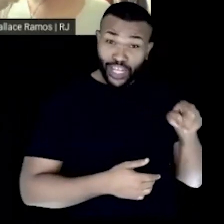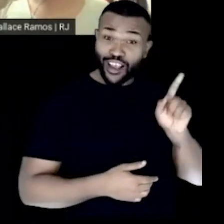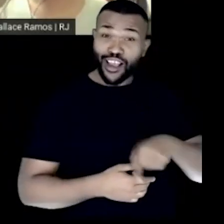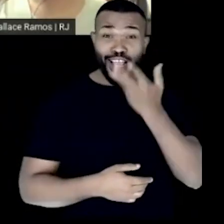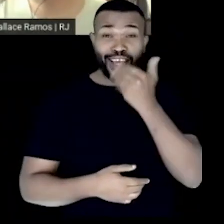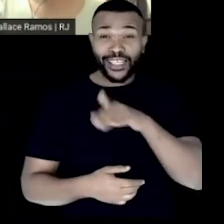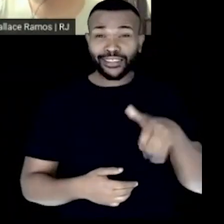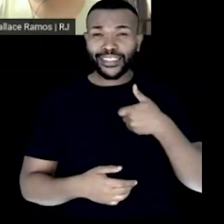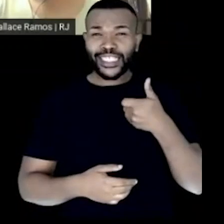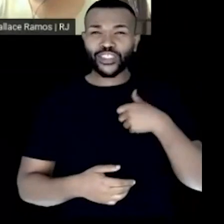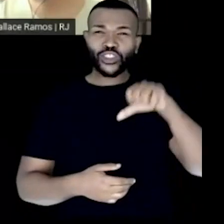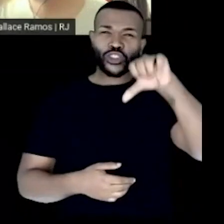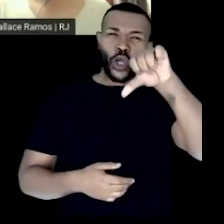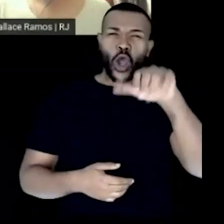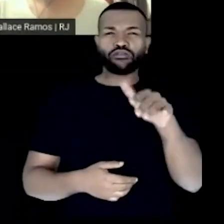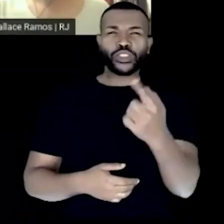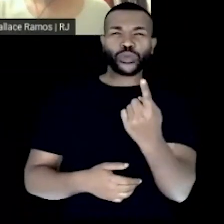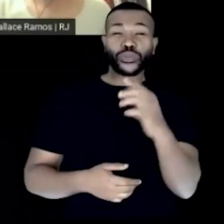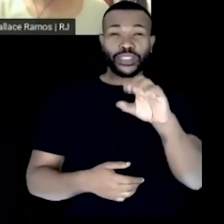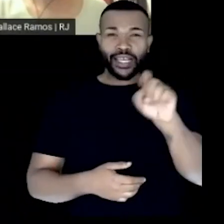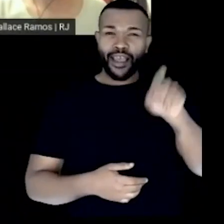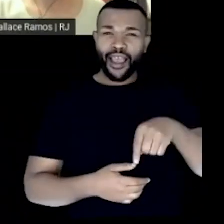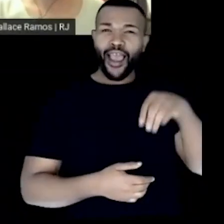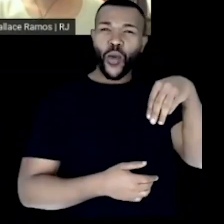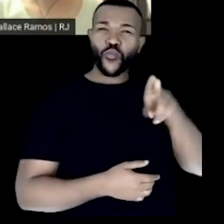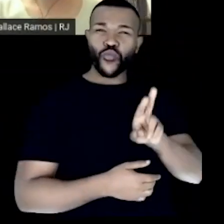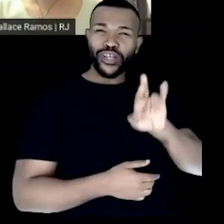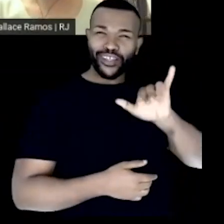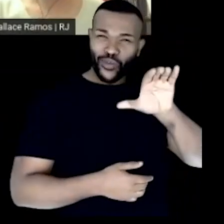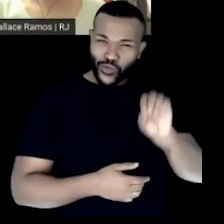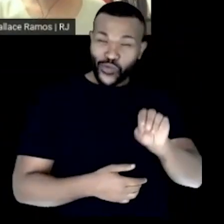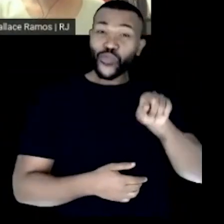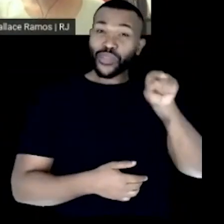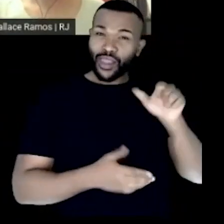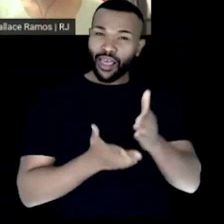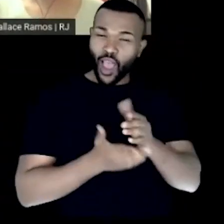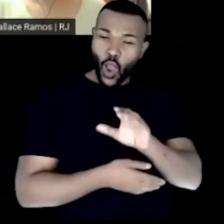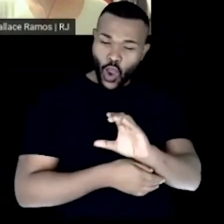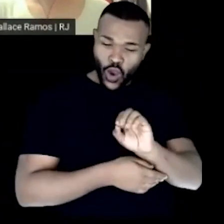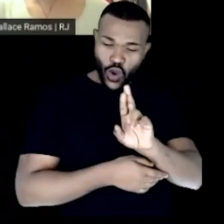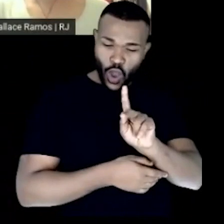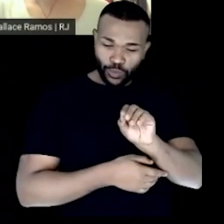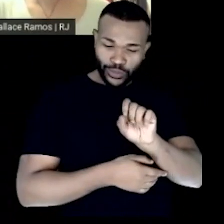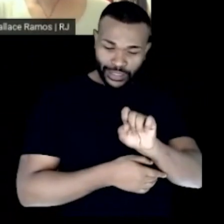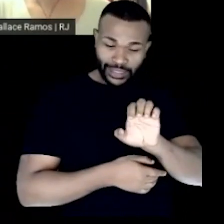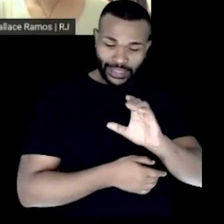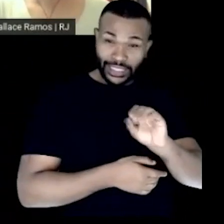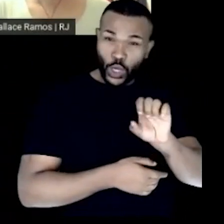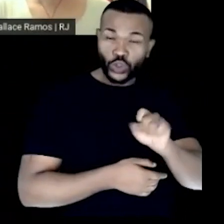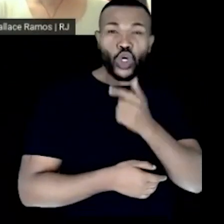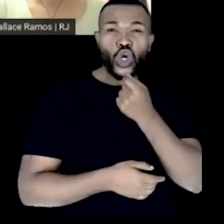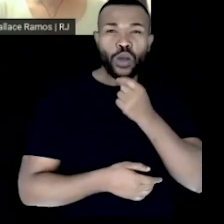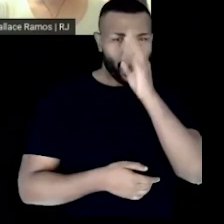personagem é uma criança, tem seus 9, 10 anos, mais ou menos. É o Murilo. Então, e o Corpos Secos, ele tem um negócio sensacional, que